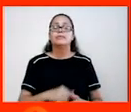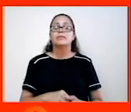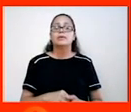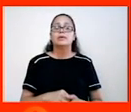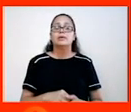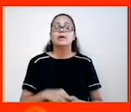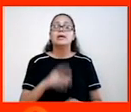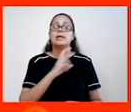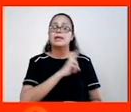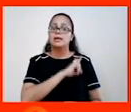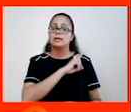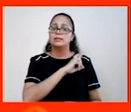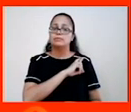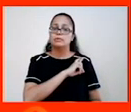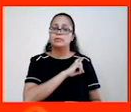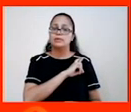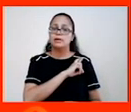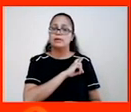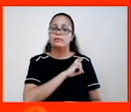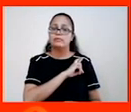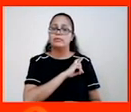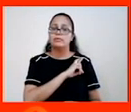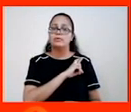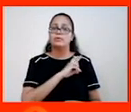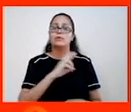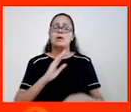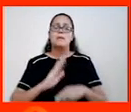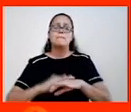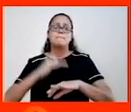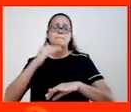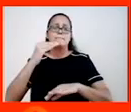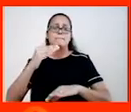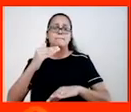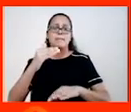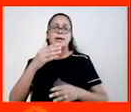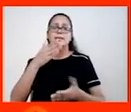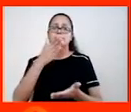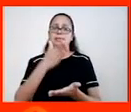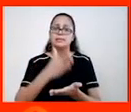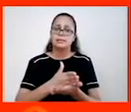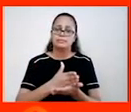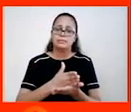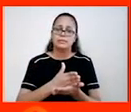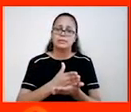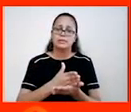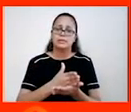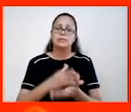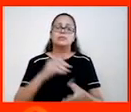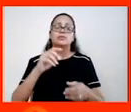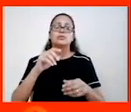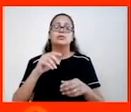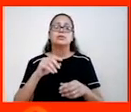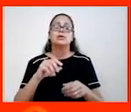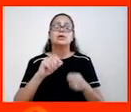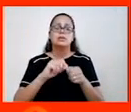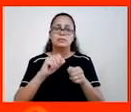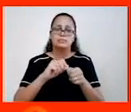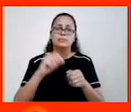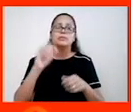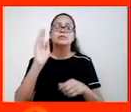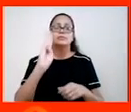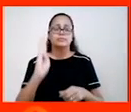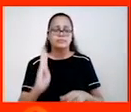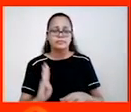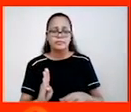bacia ela é responsável por mais da metade da produção petrolífera nacional, certo? Então é importante que